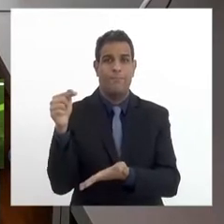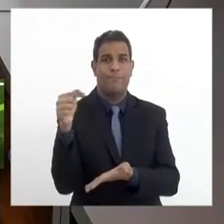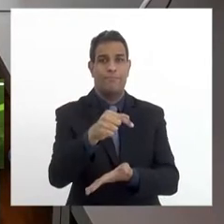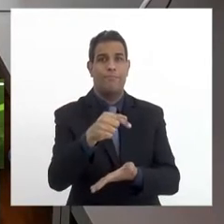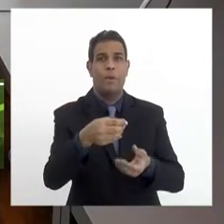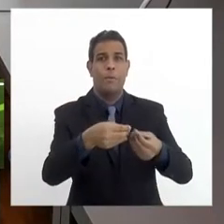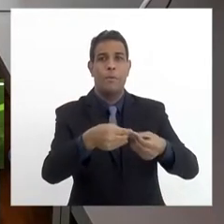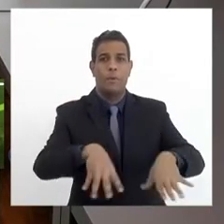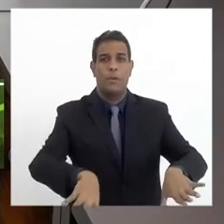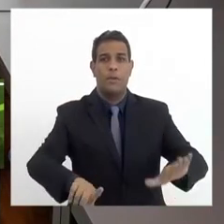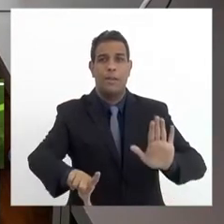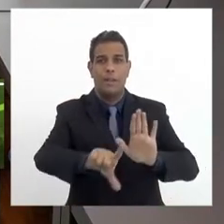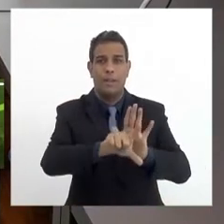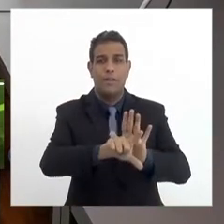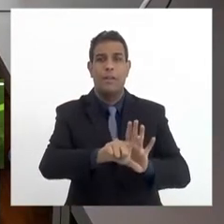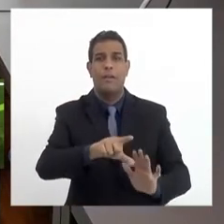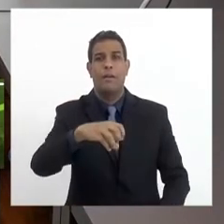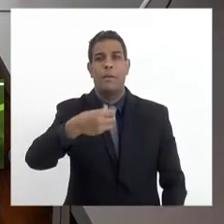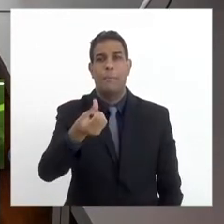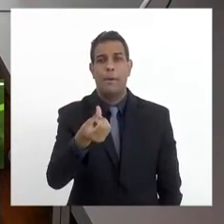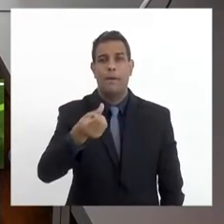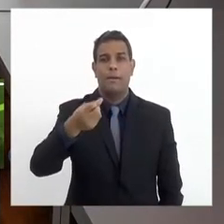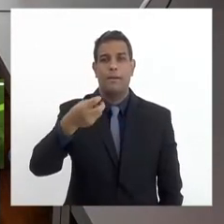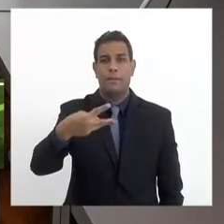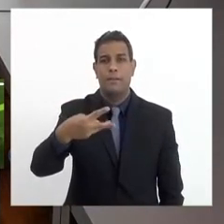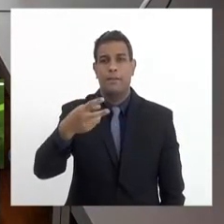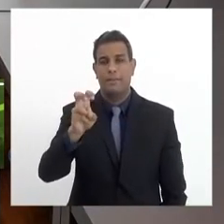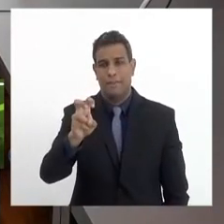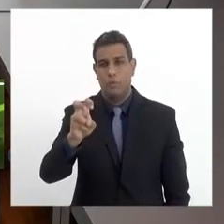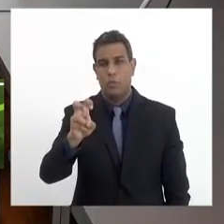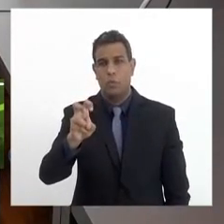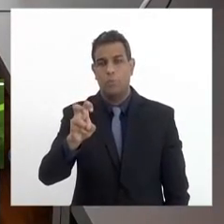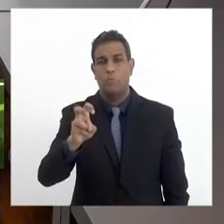lei 6535 de setembro de 2013.